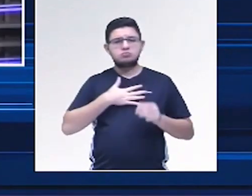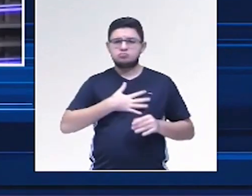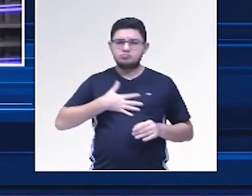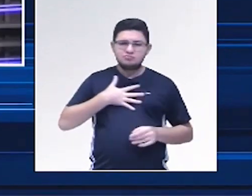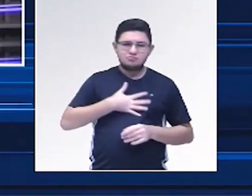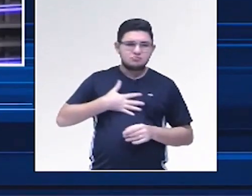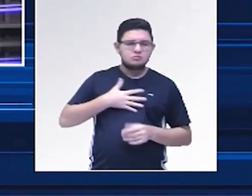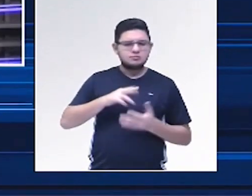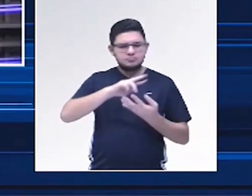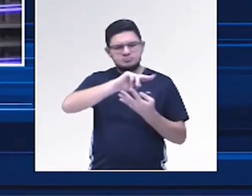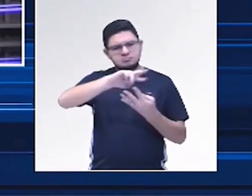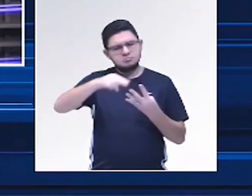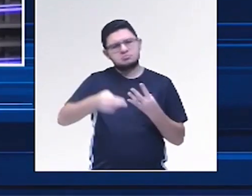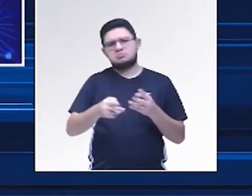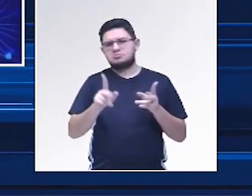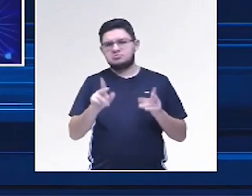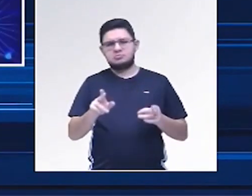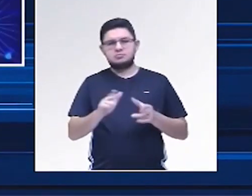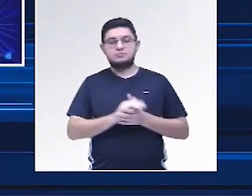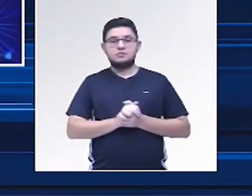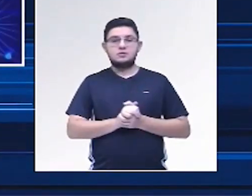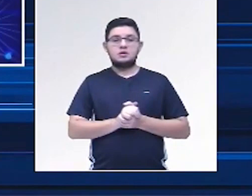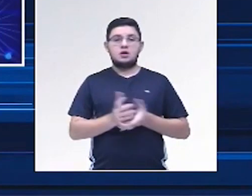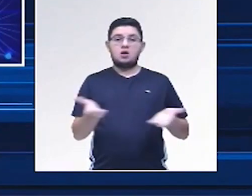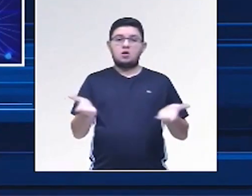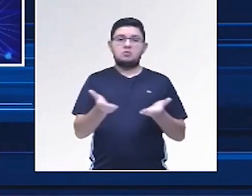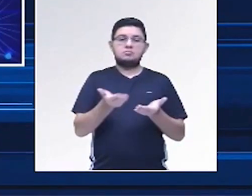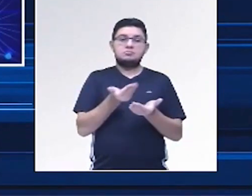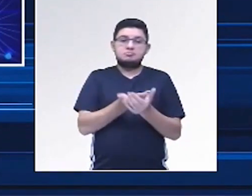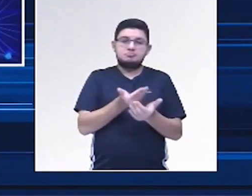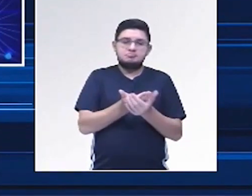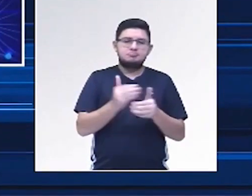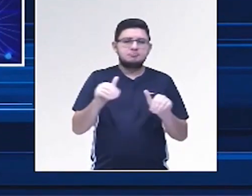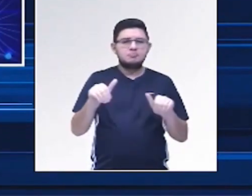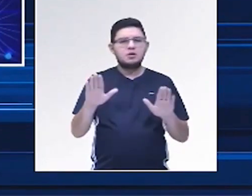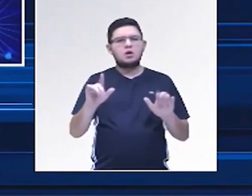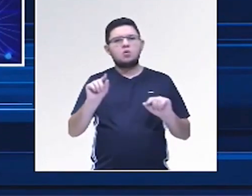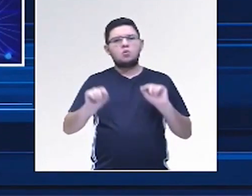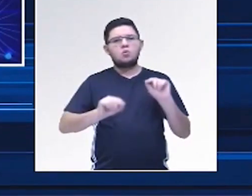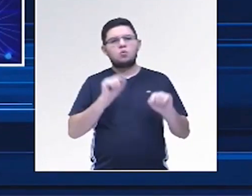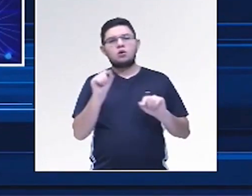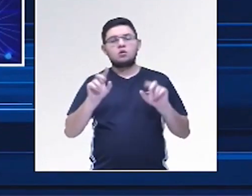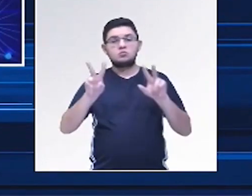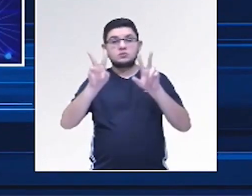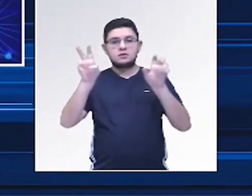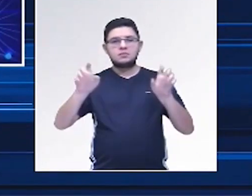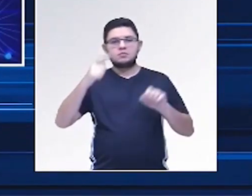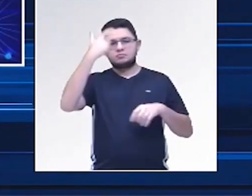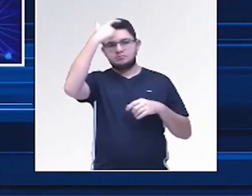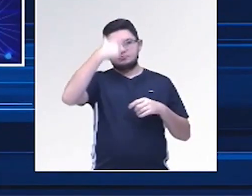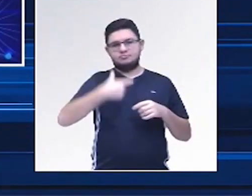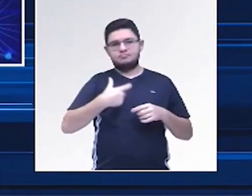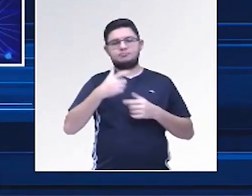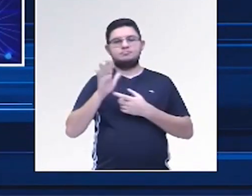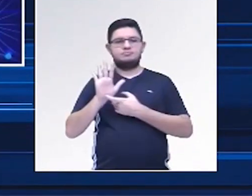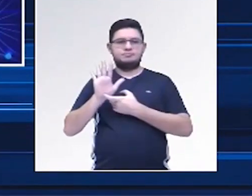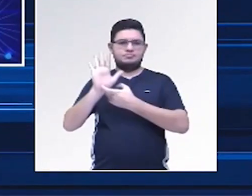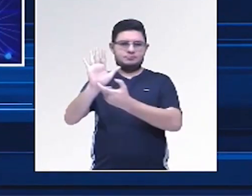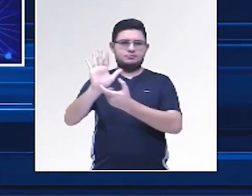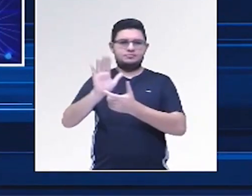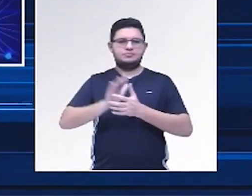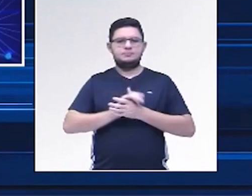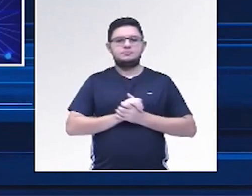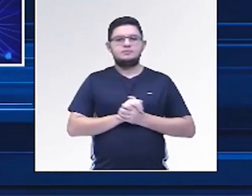vamos dar continuidade falando um pouquinho mais sobre o nosso assunto de hoje, né? Que é introducing yourself. Vocês